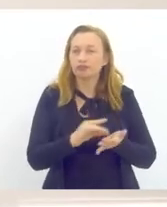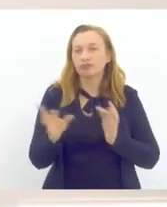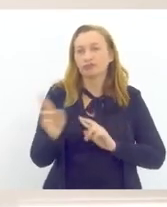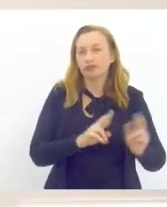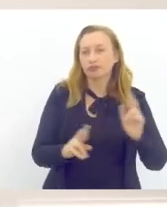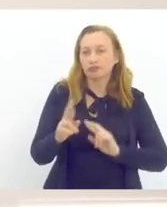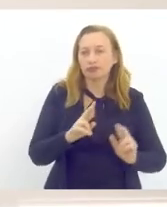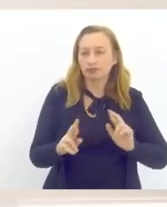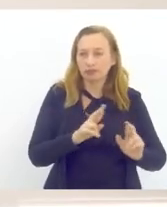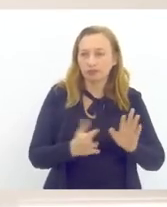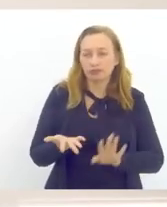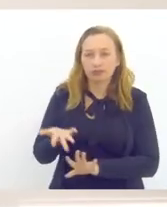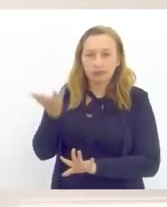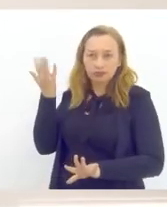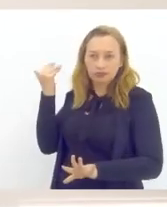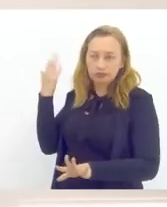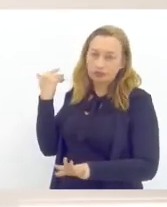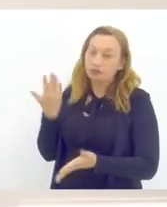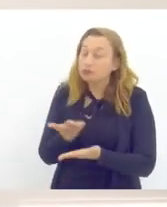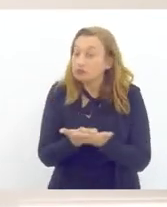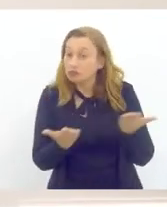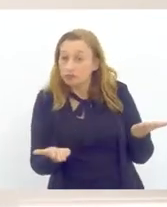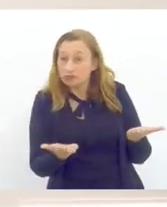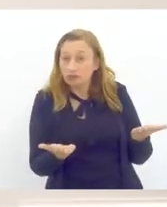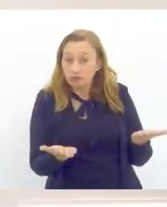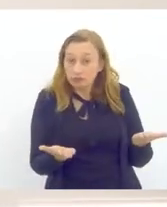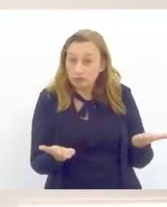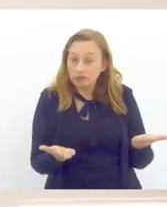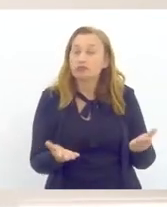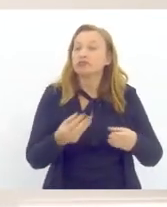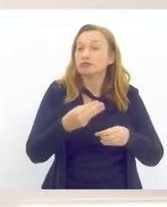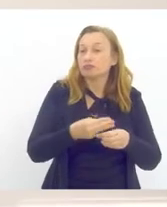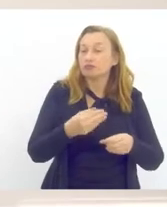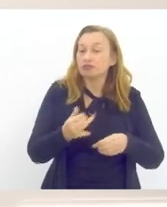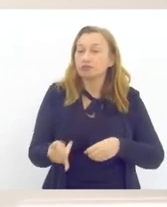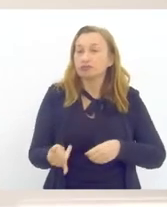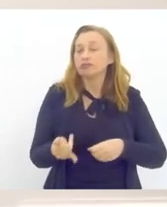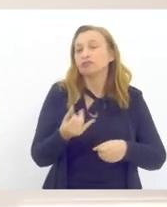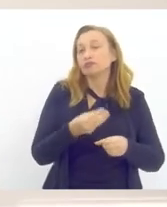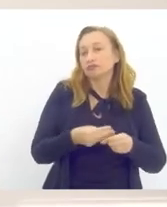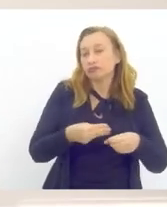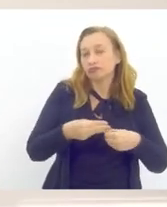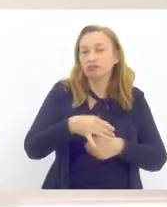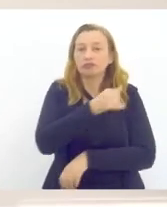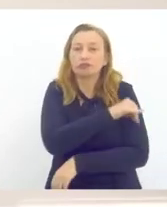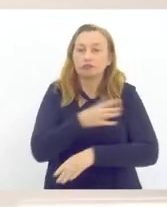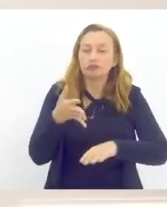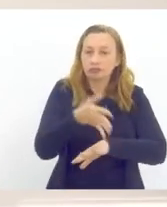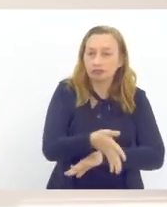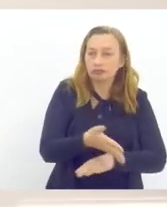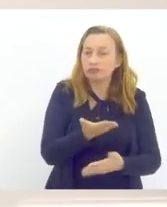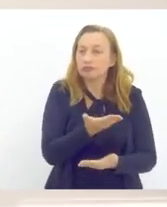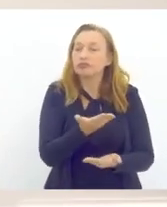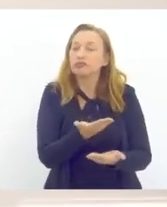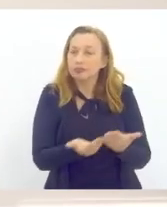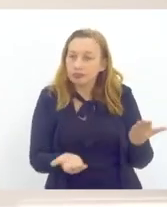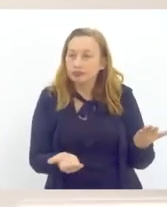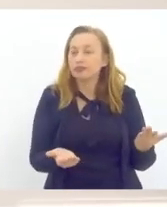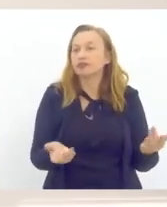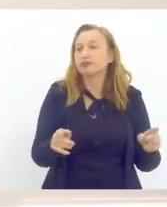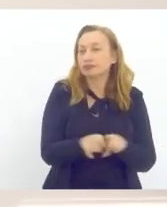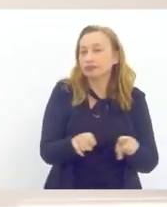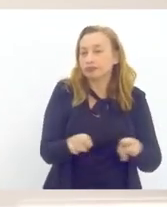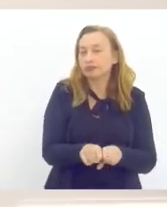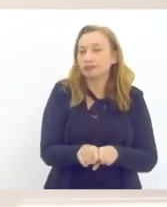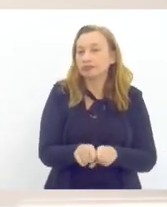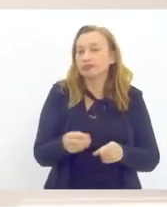eles estão perdendo duplamente. Eles passam a perder quando o município do Rio entra, o que é justo, e perdem também o que o município